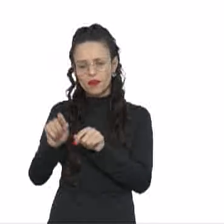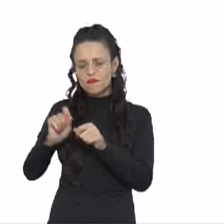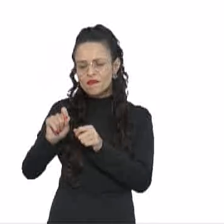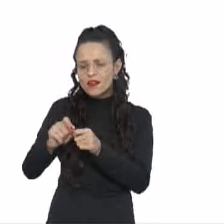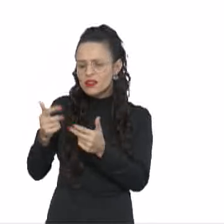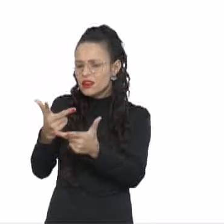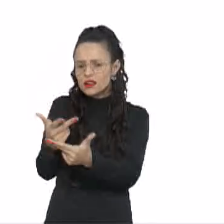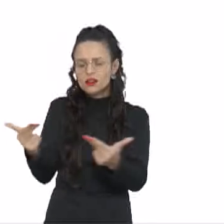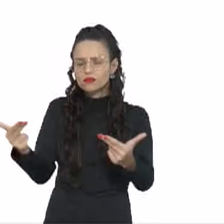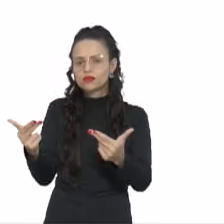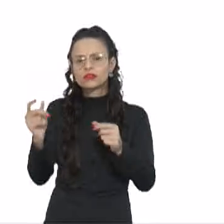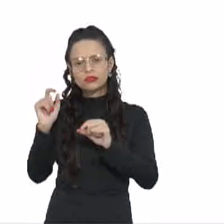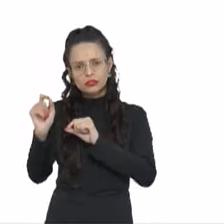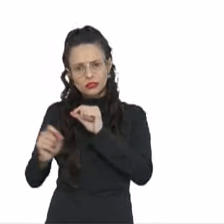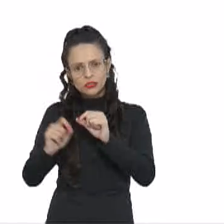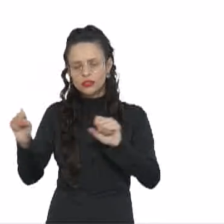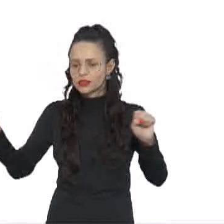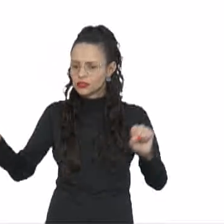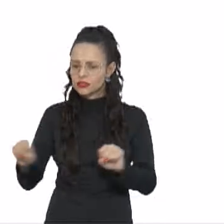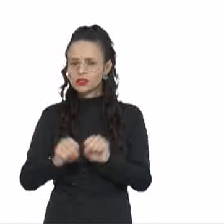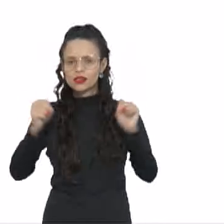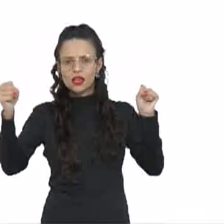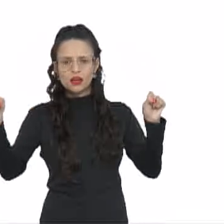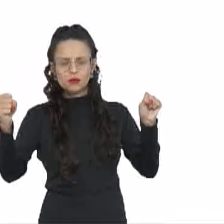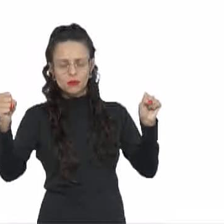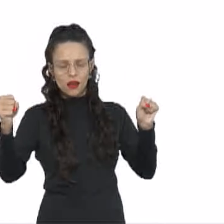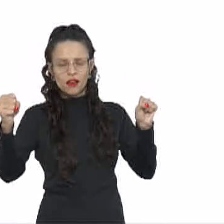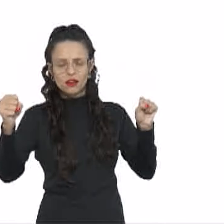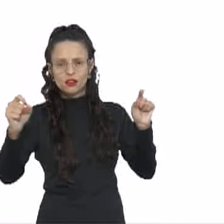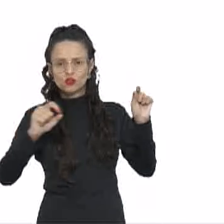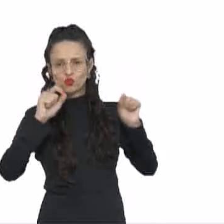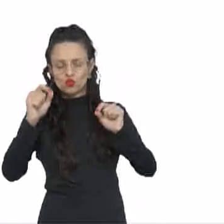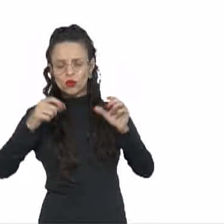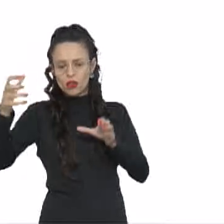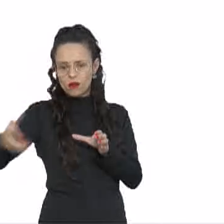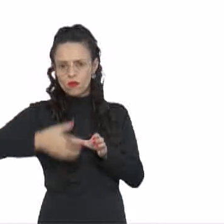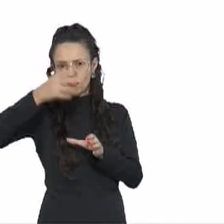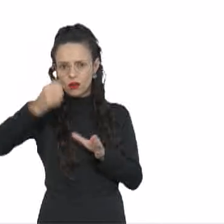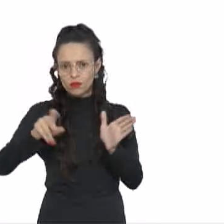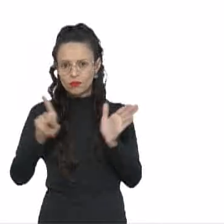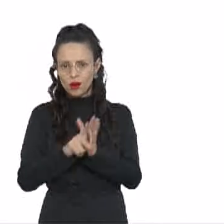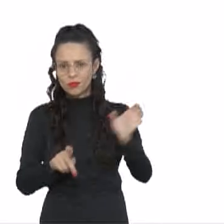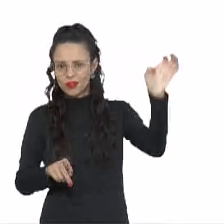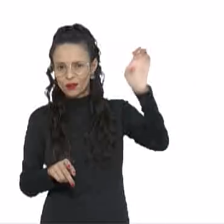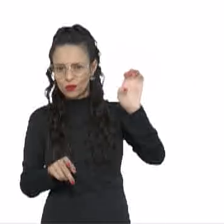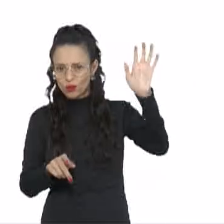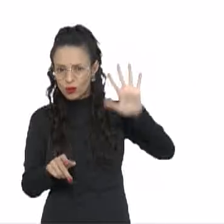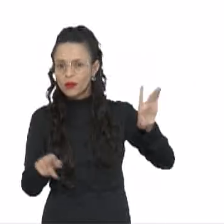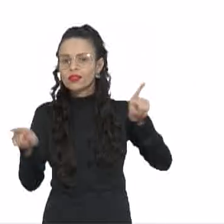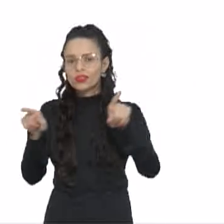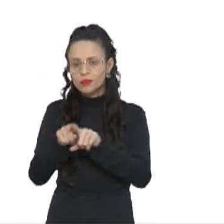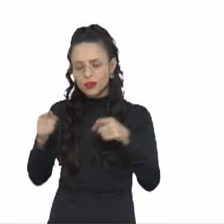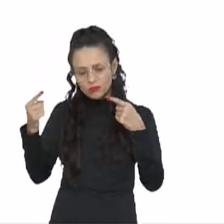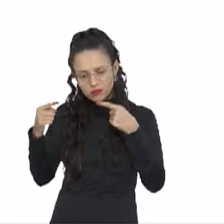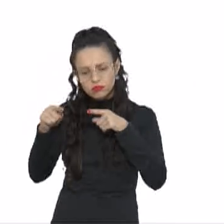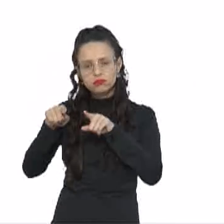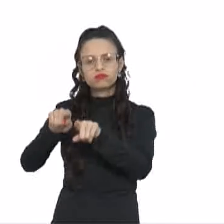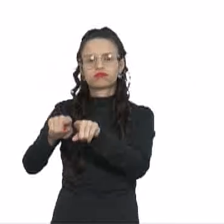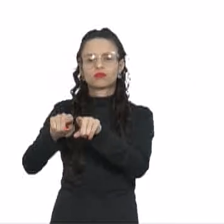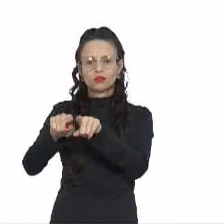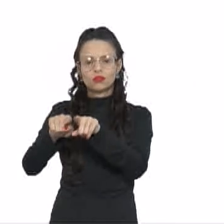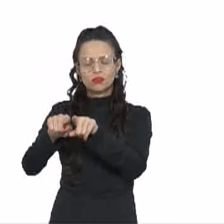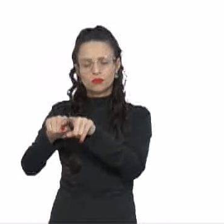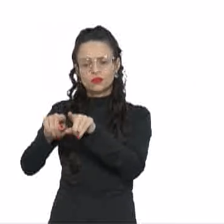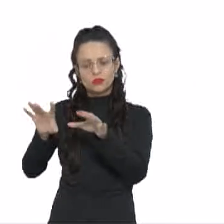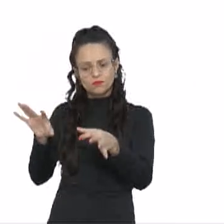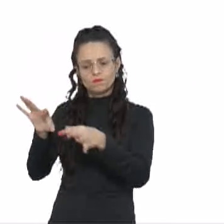realizações que provocassem uma ruptura completa com o colonialismo europeu e que, simultaneamente, correspondessem às